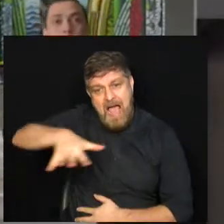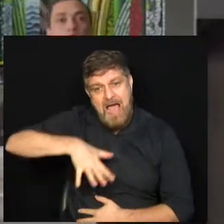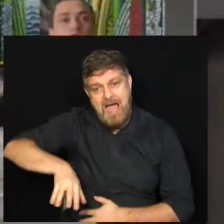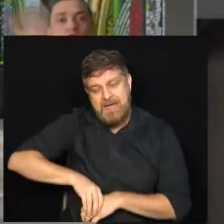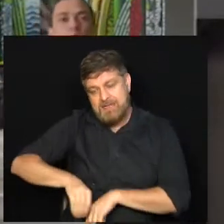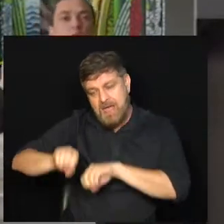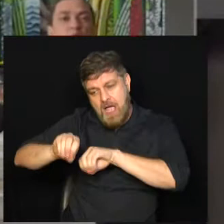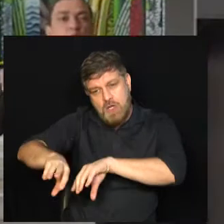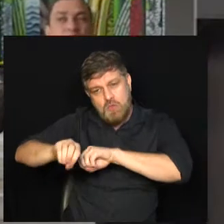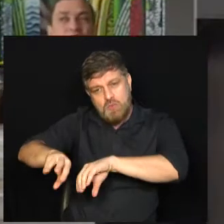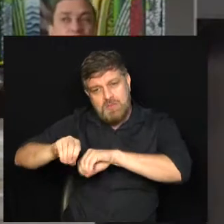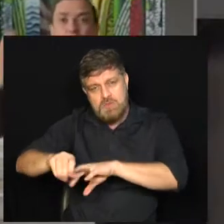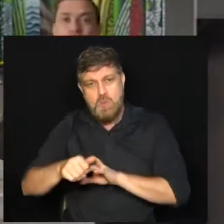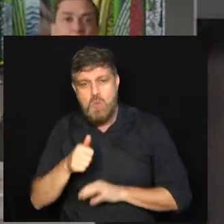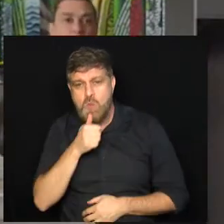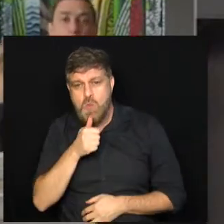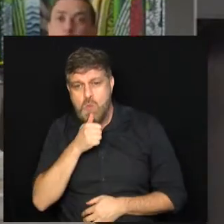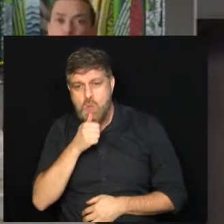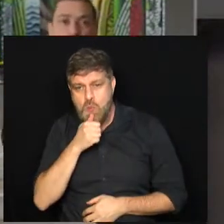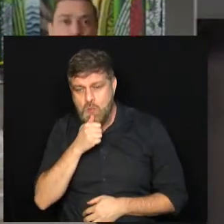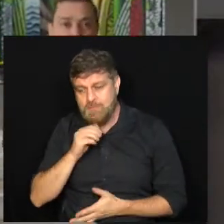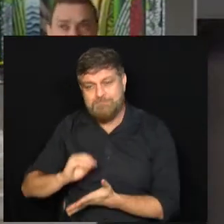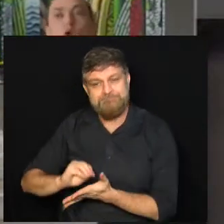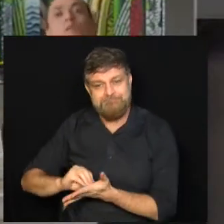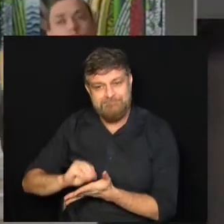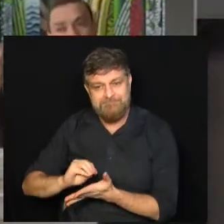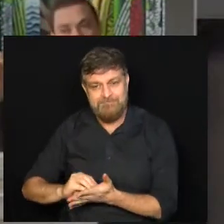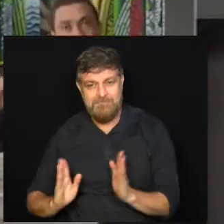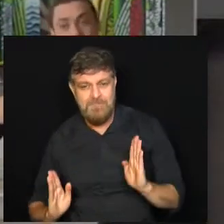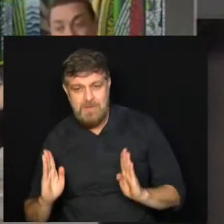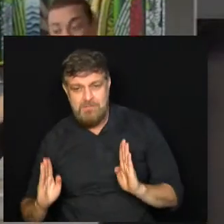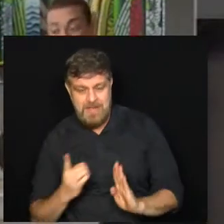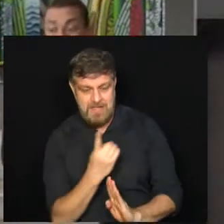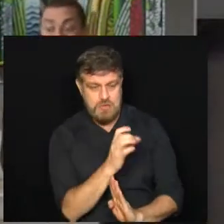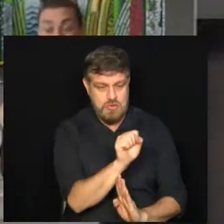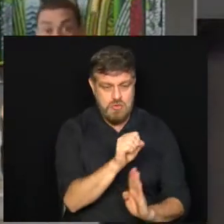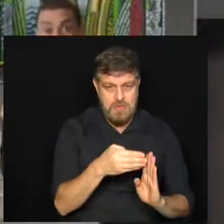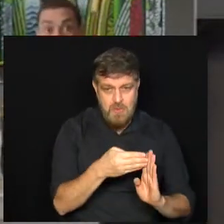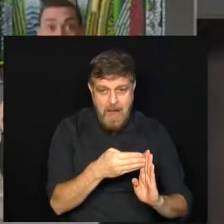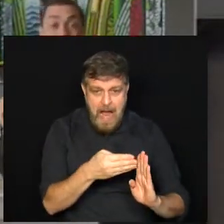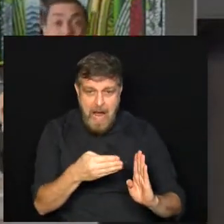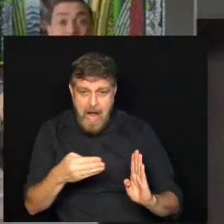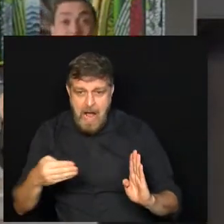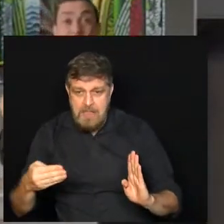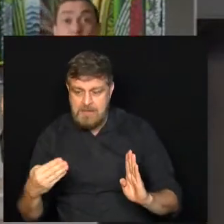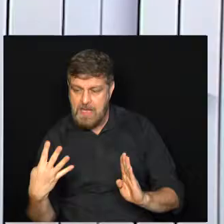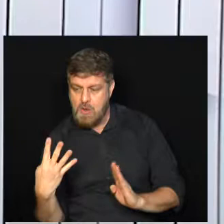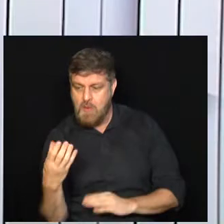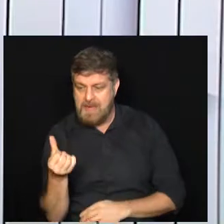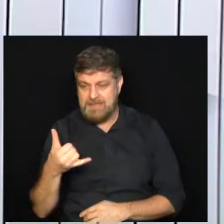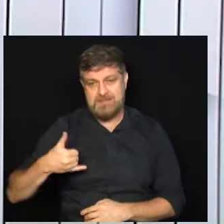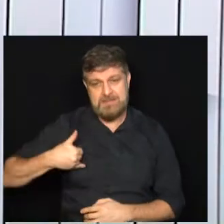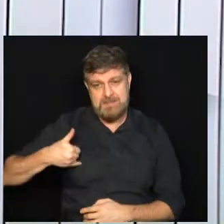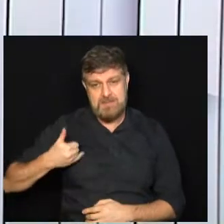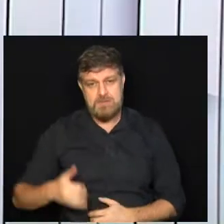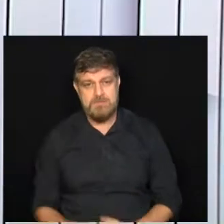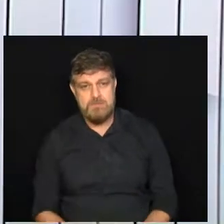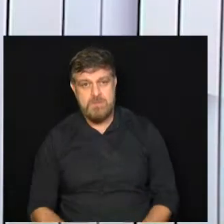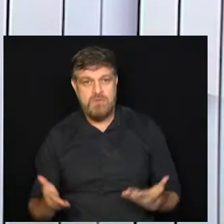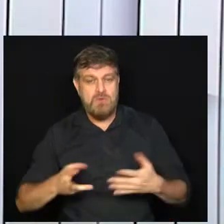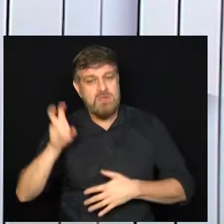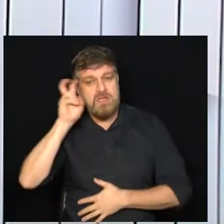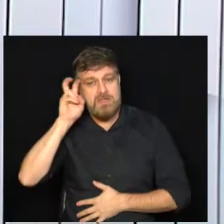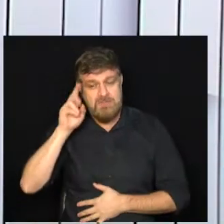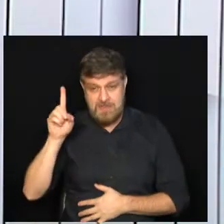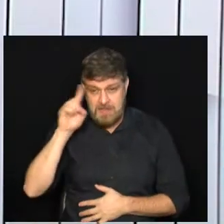que ainda precisam ser vacinados na faixa de 18 a 46 anos. Hoje é quinta-feira,